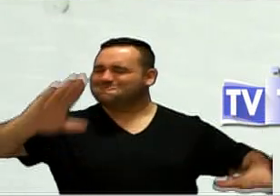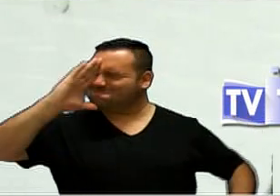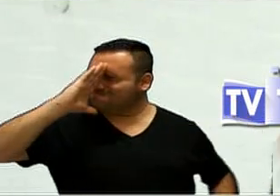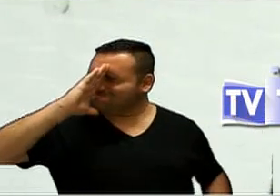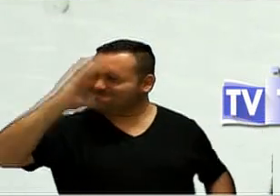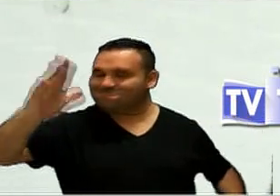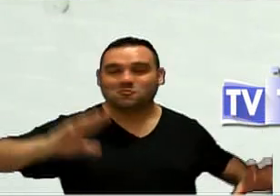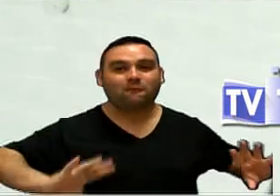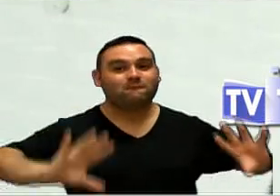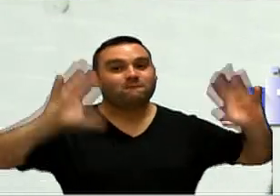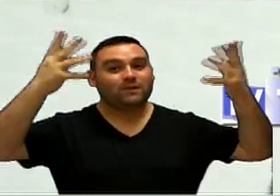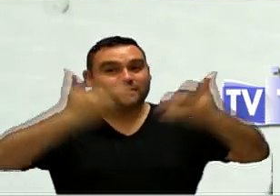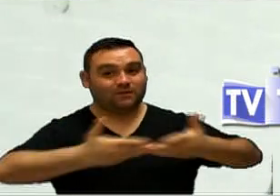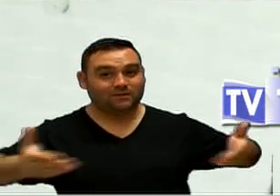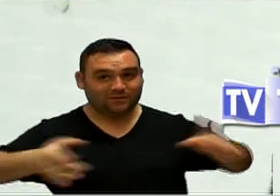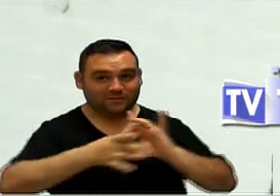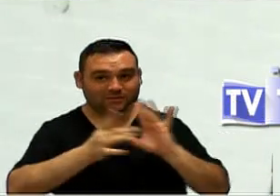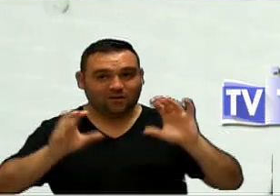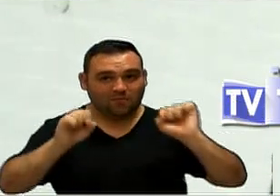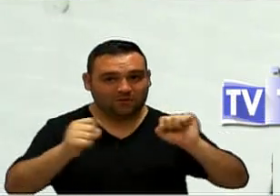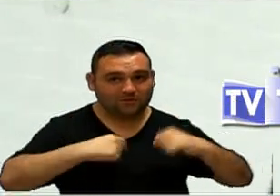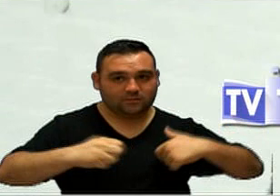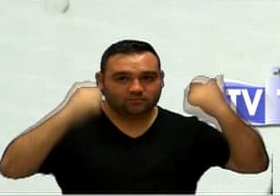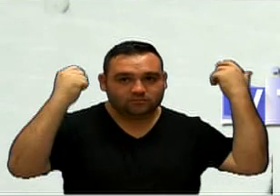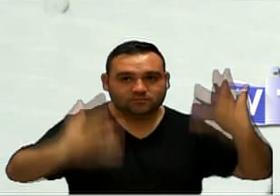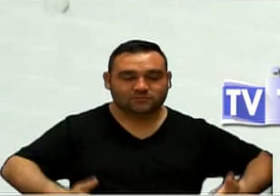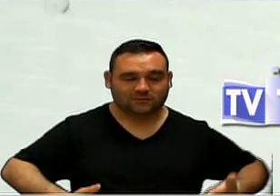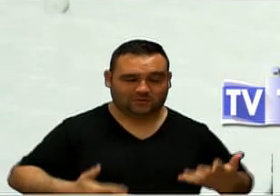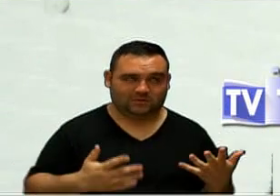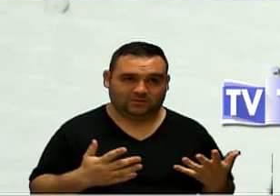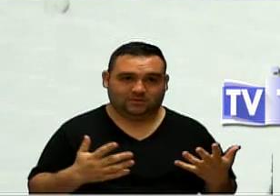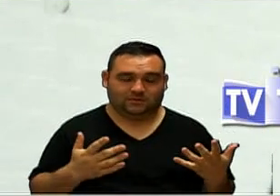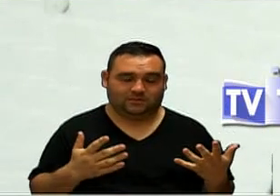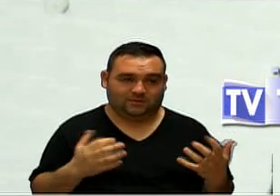alto da festa, se vocês me permitem fazer aqui